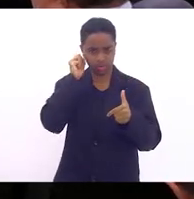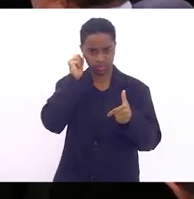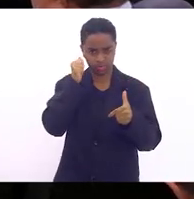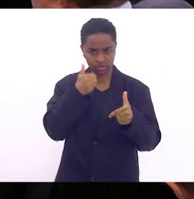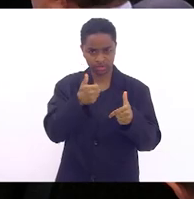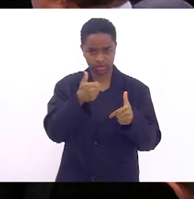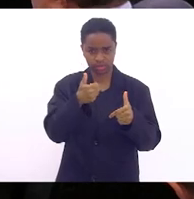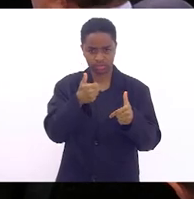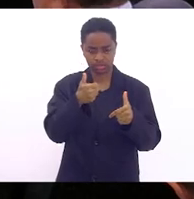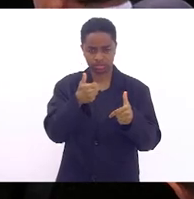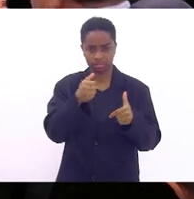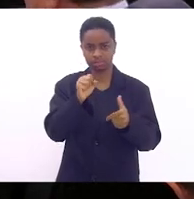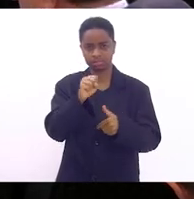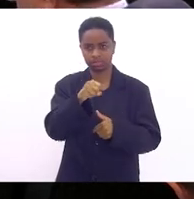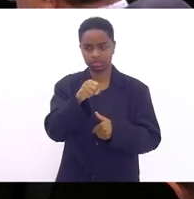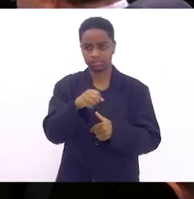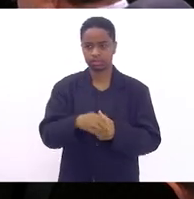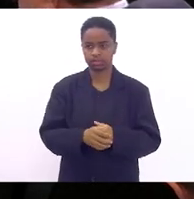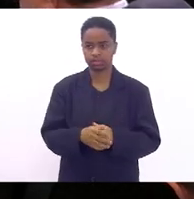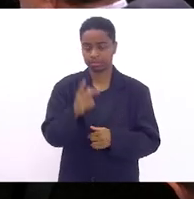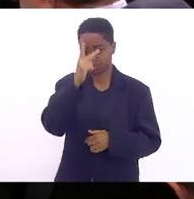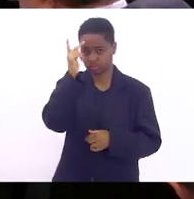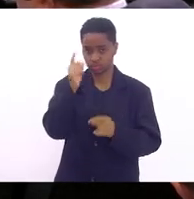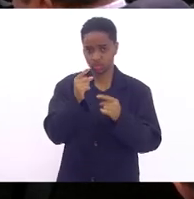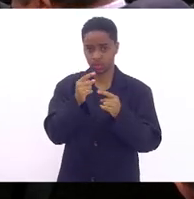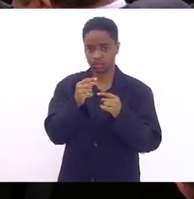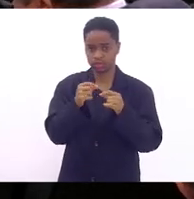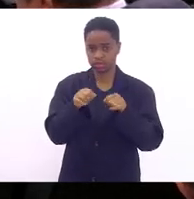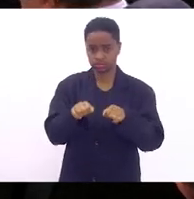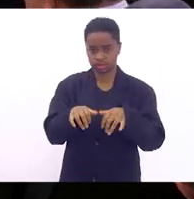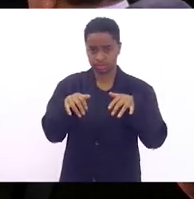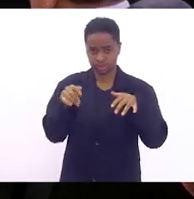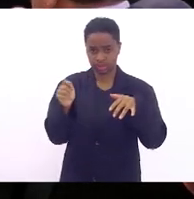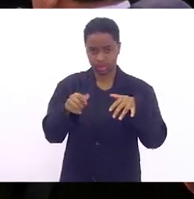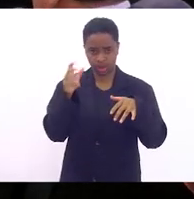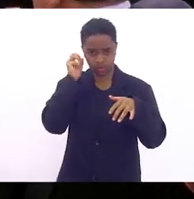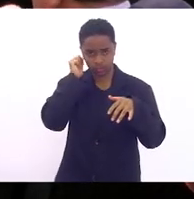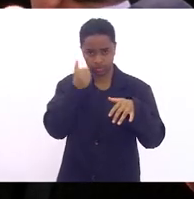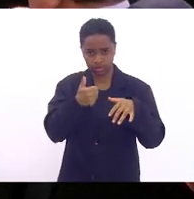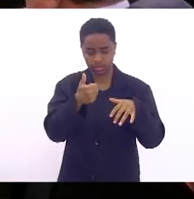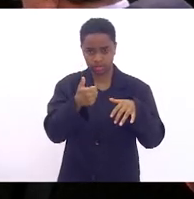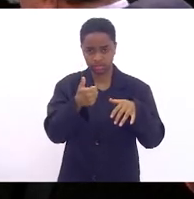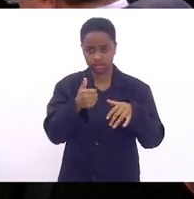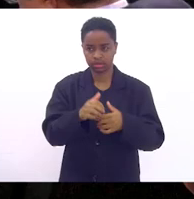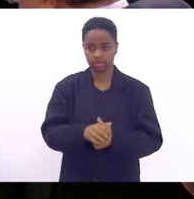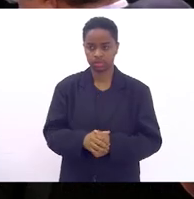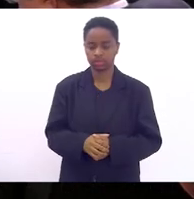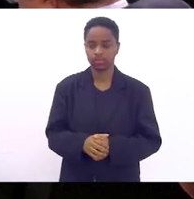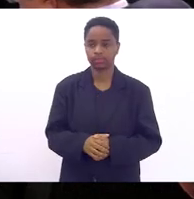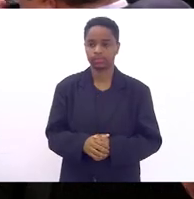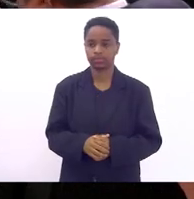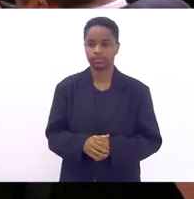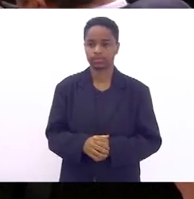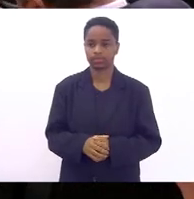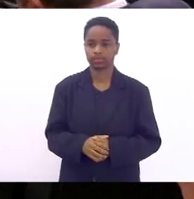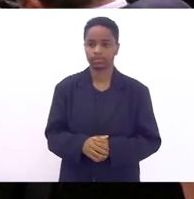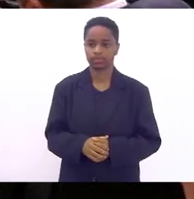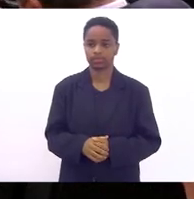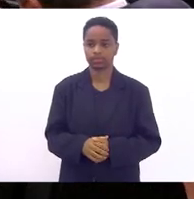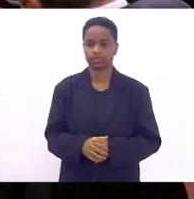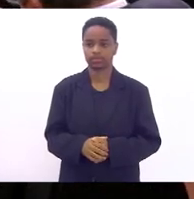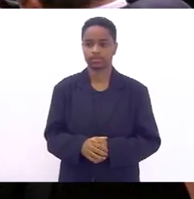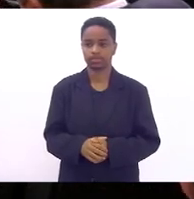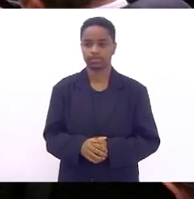ouvem sim Quem tá aí atrás tá ouvindo bem sim eh eu tenho eu tenho um